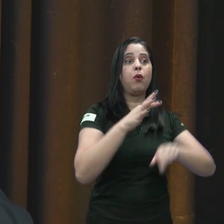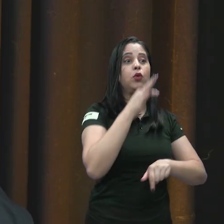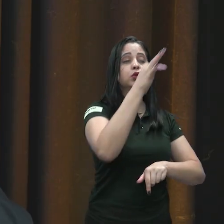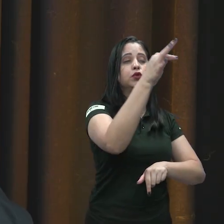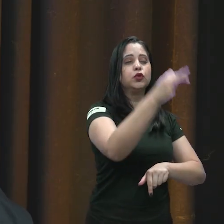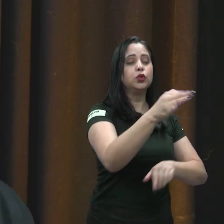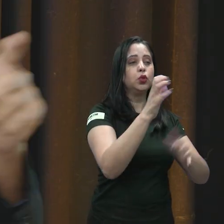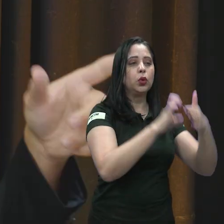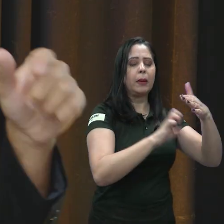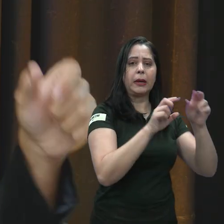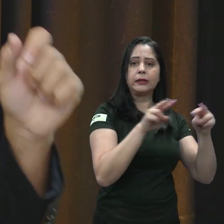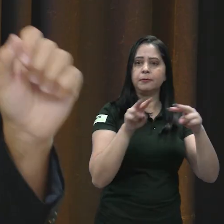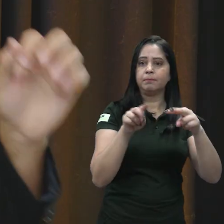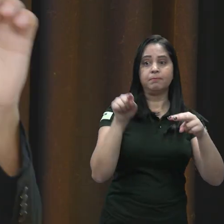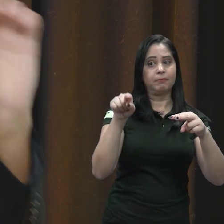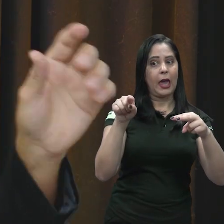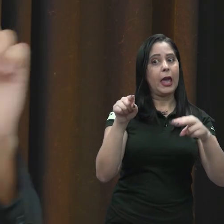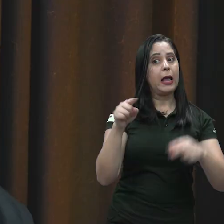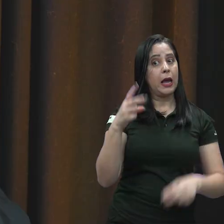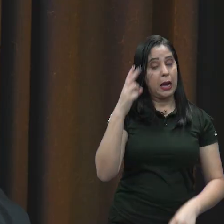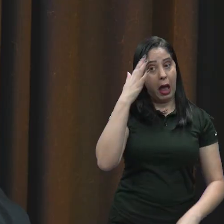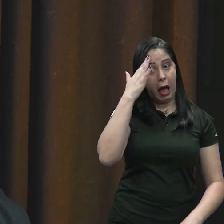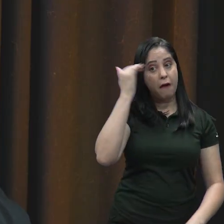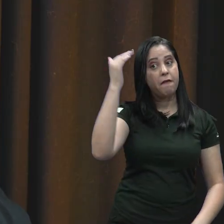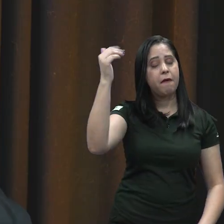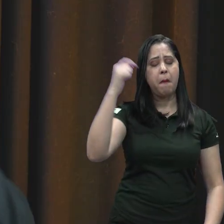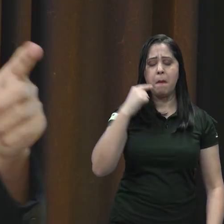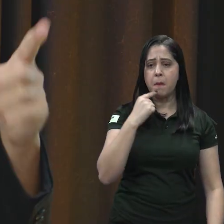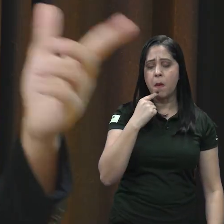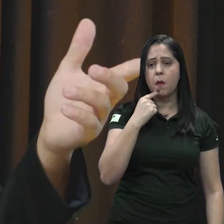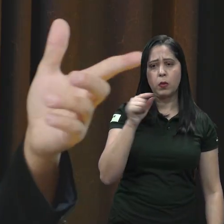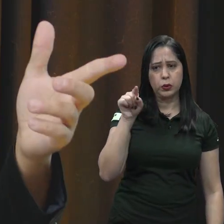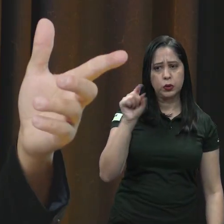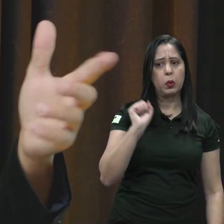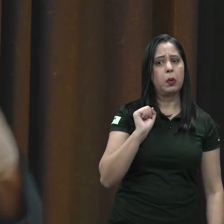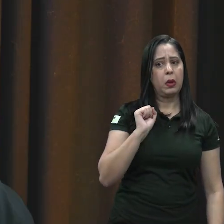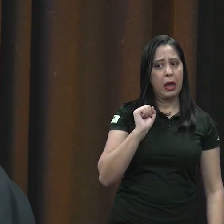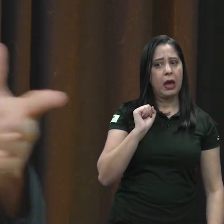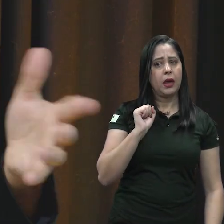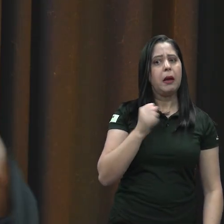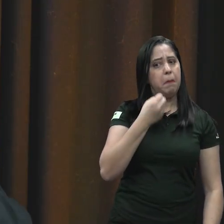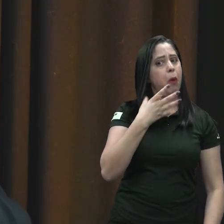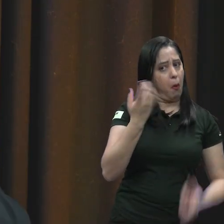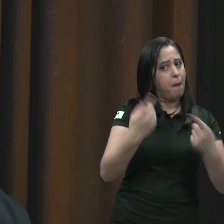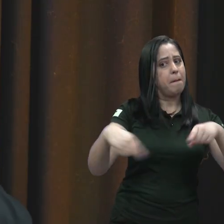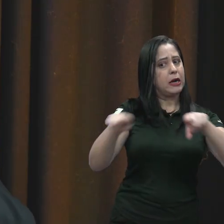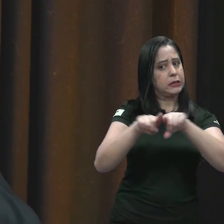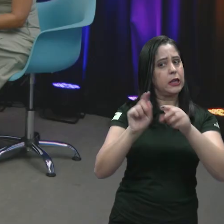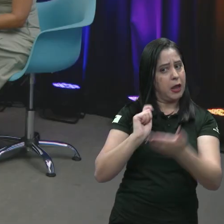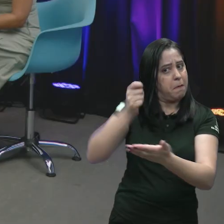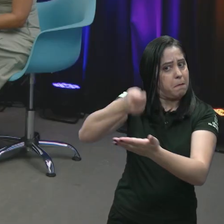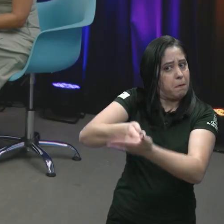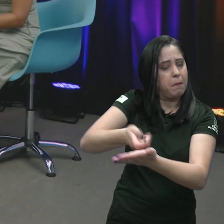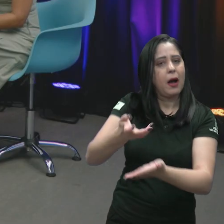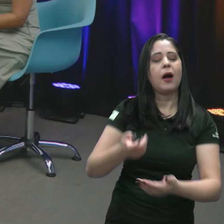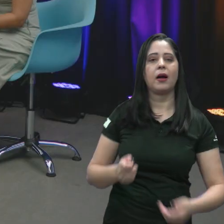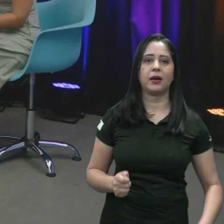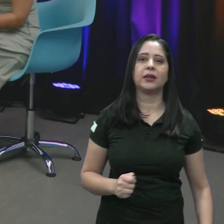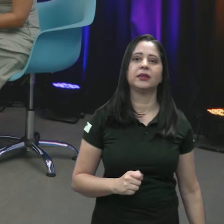esse é um influenciador, um creator que faz sentido uma parceria de negócio com ele. E quanto